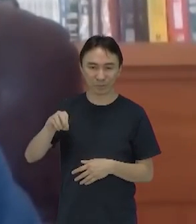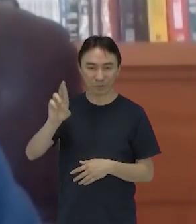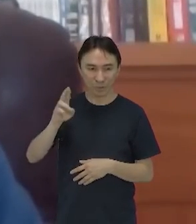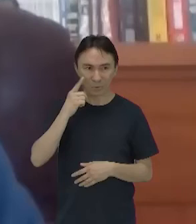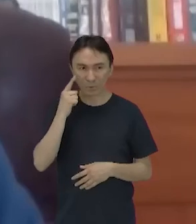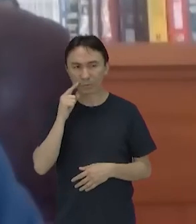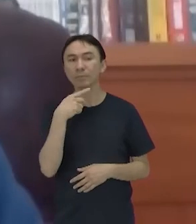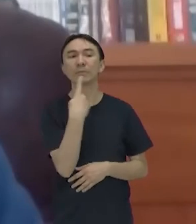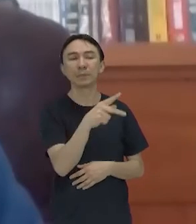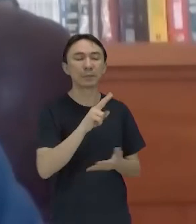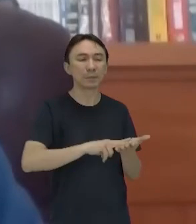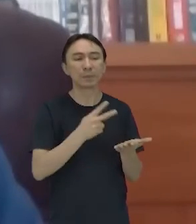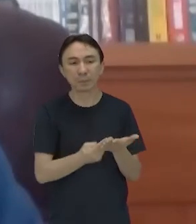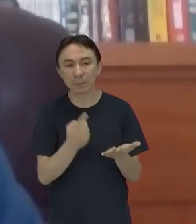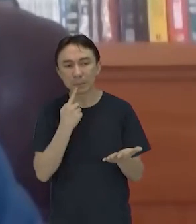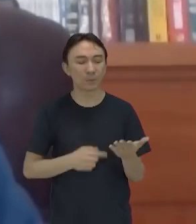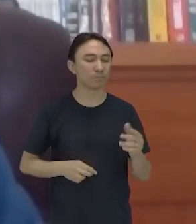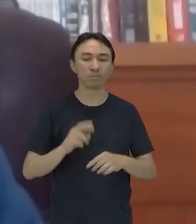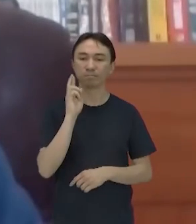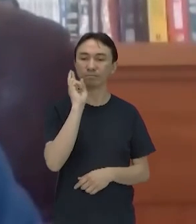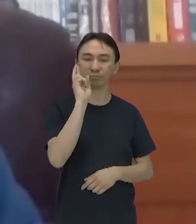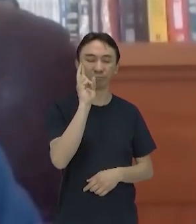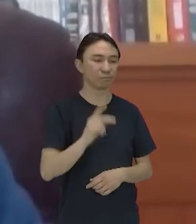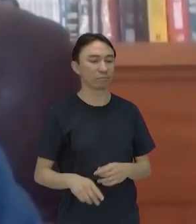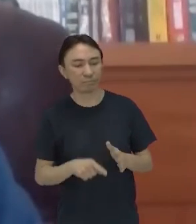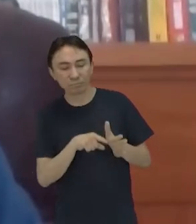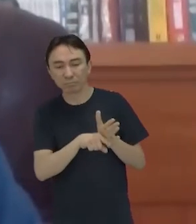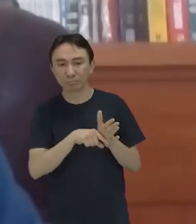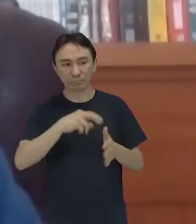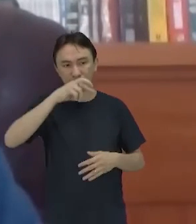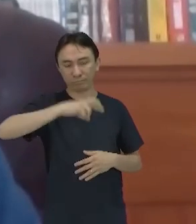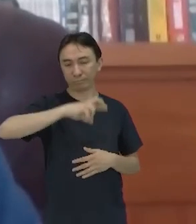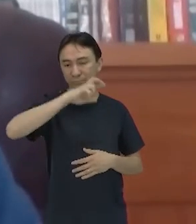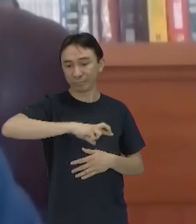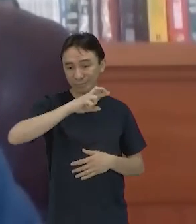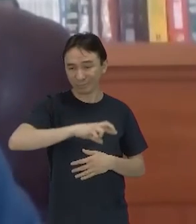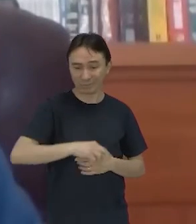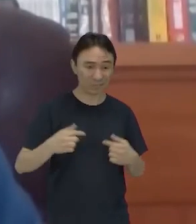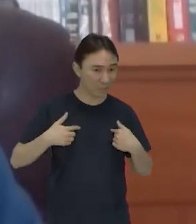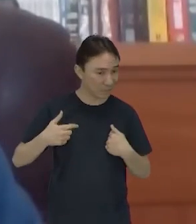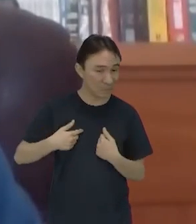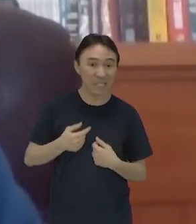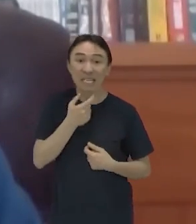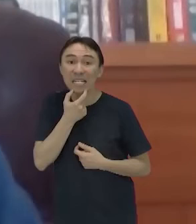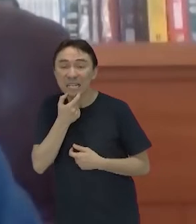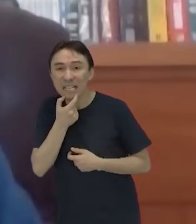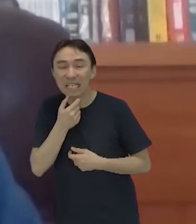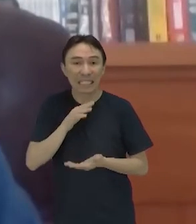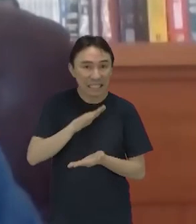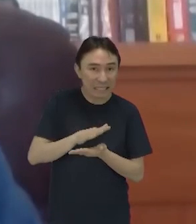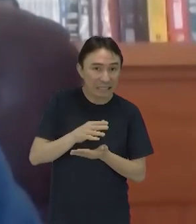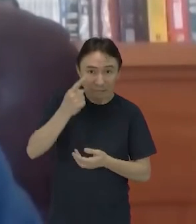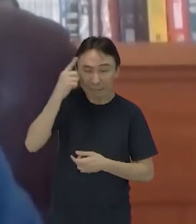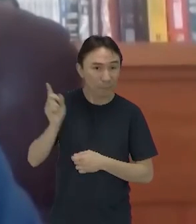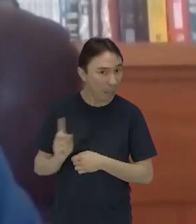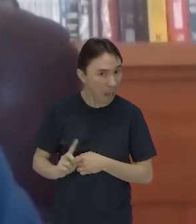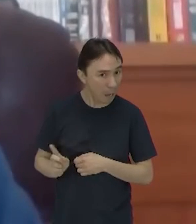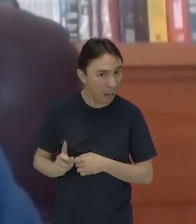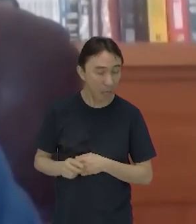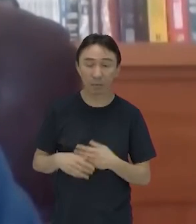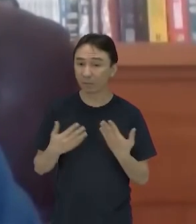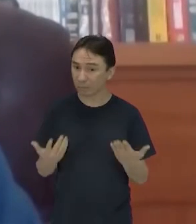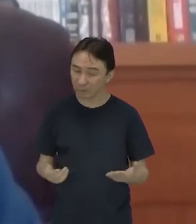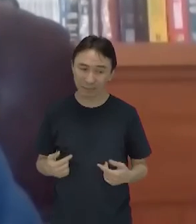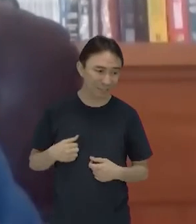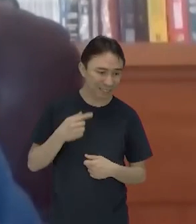tradutor. Se eu não soubesse inglês, eu não teria condições de dizer se eu estava diante de uma boa